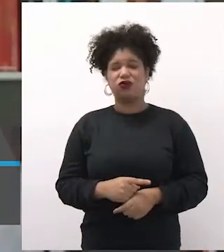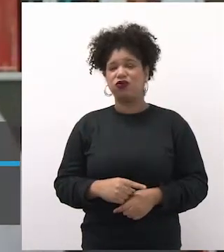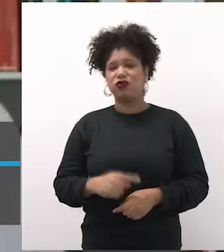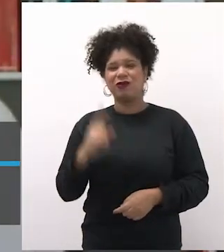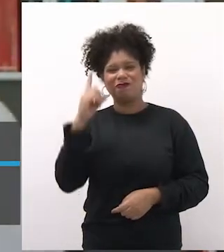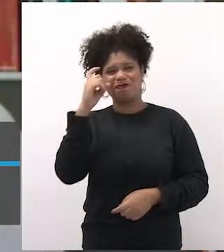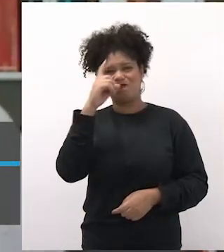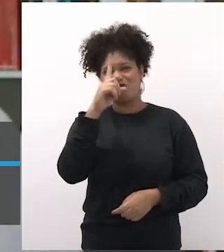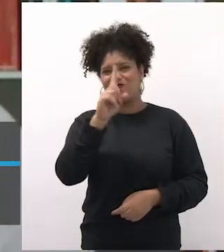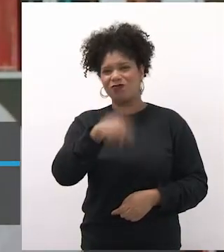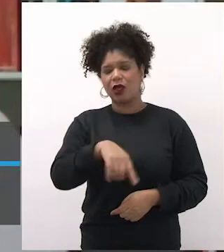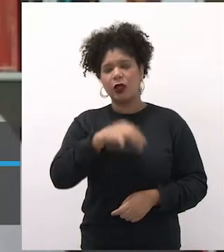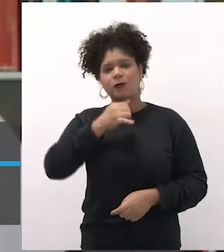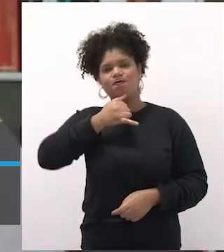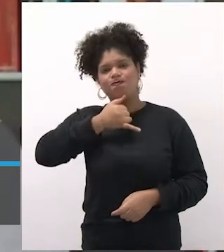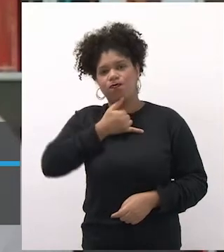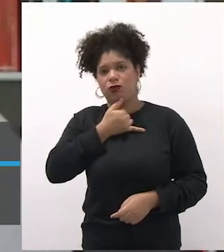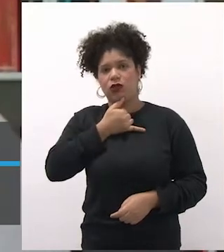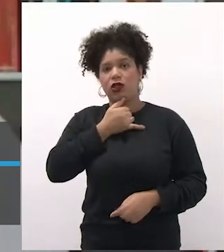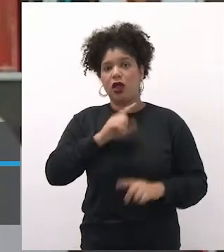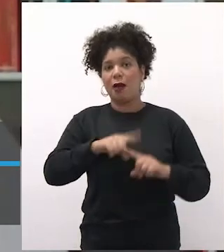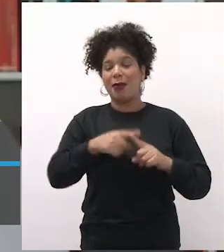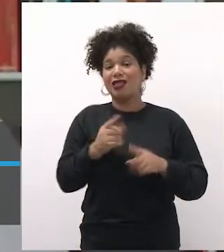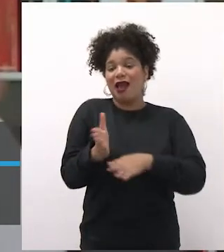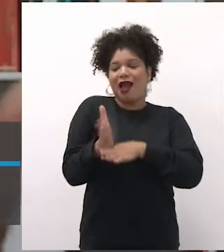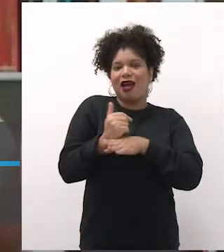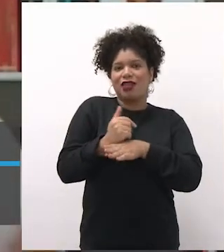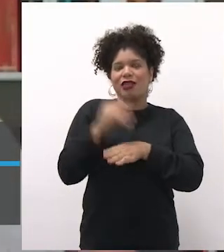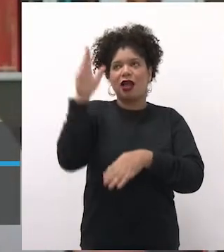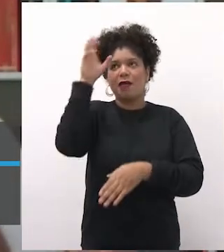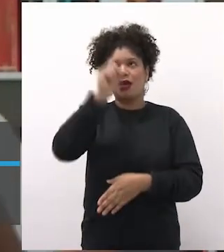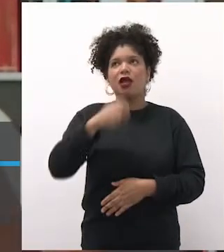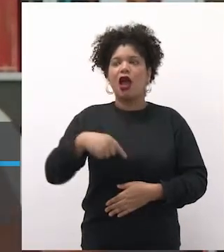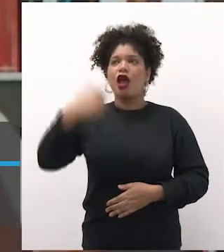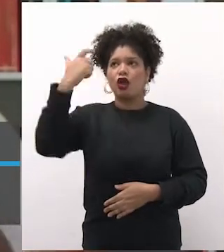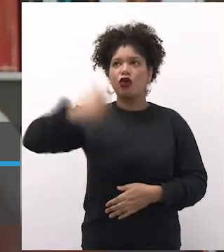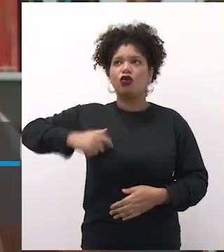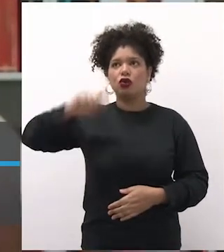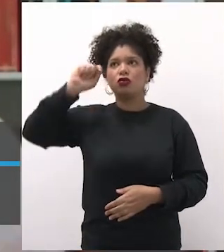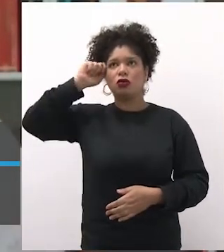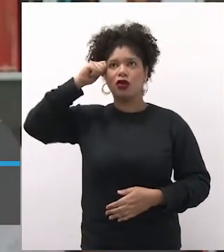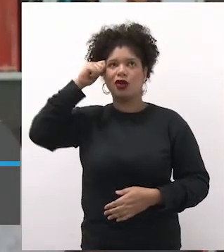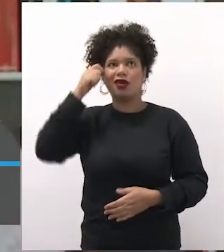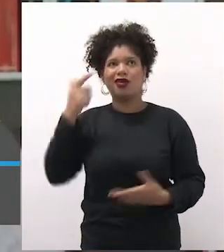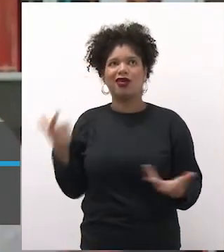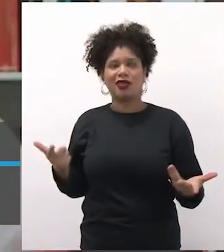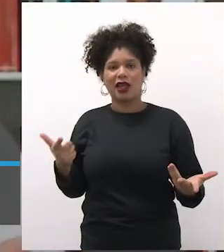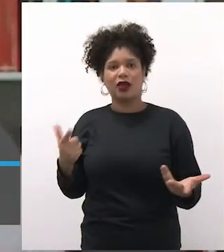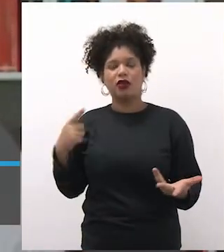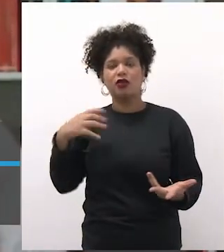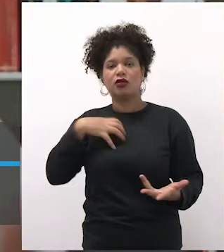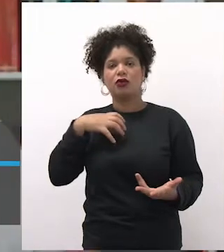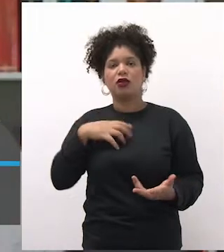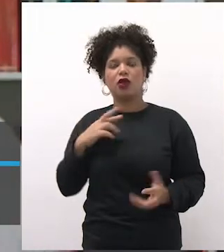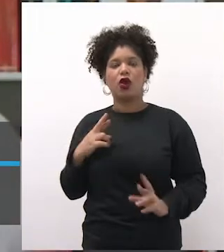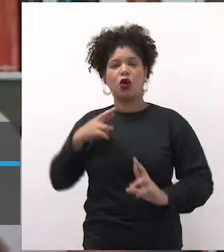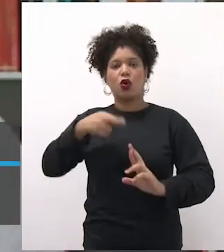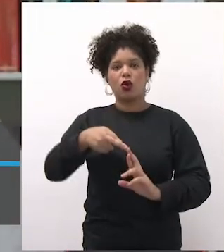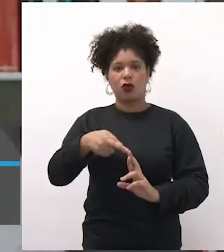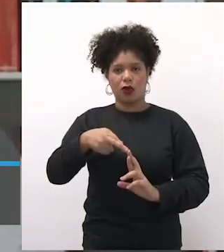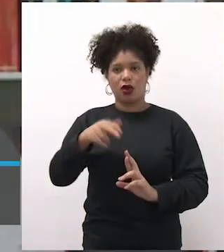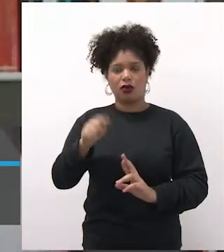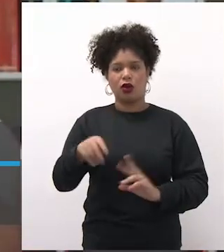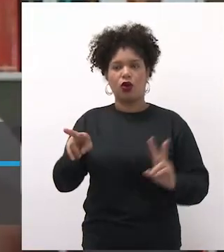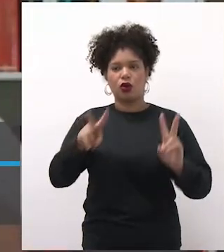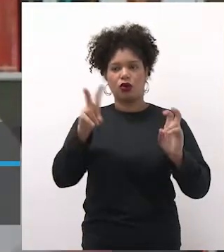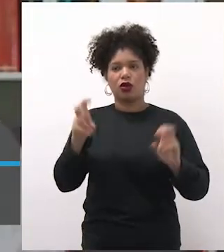você aprende que quando você se informa, você se posiciona melhor, você se representa melhor. E quando você fala sobre